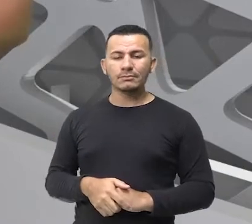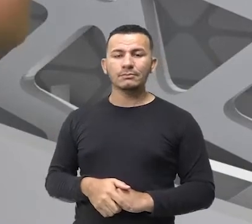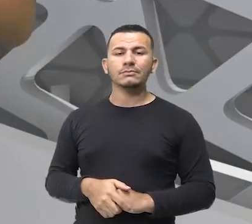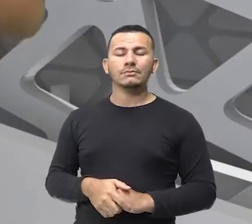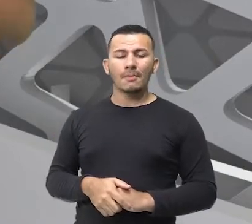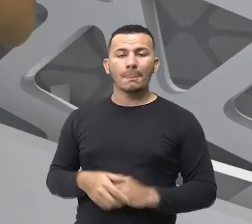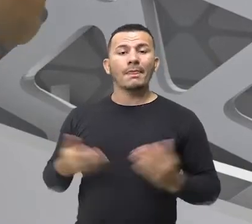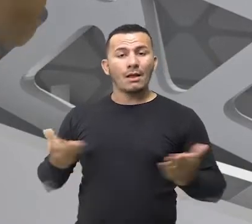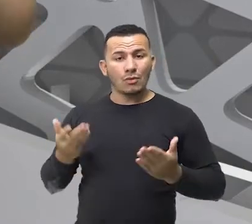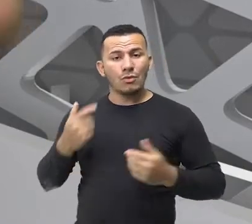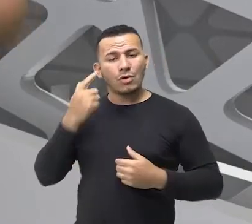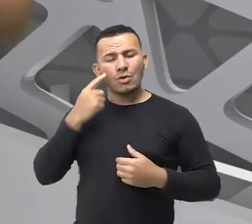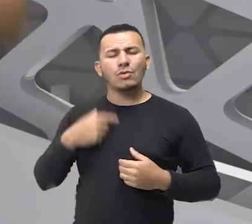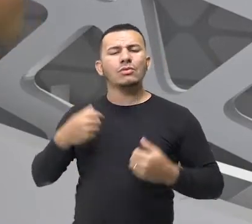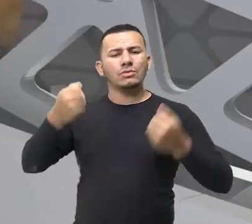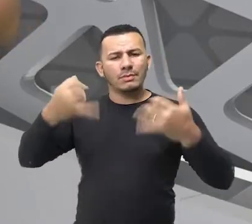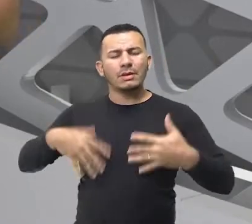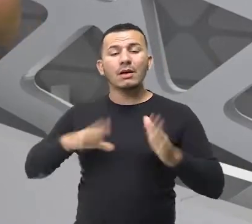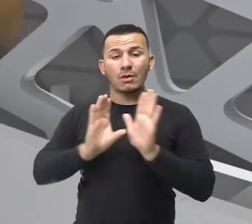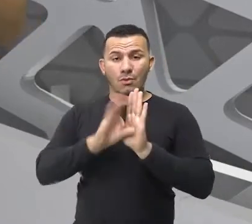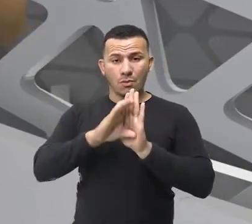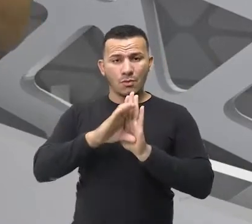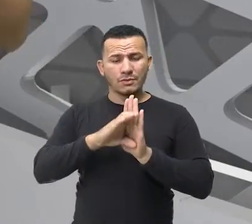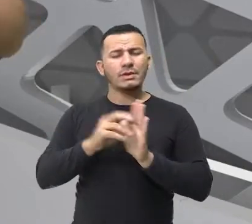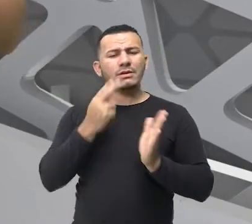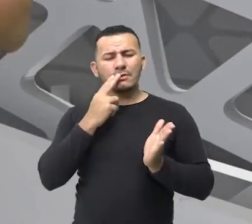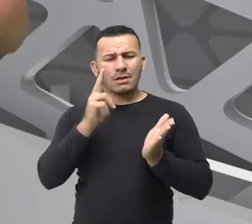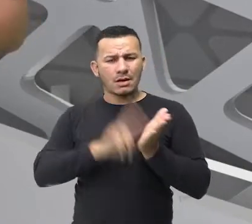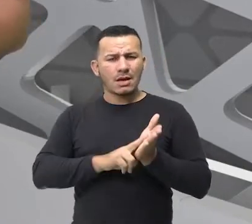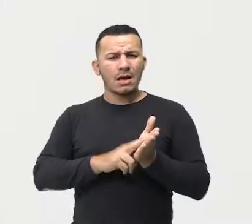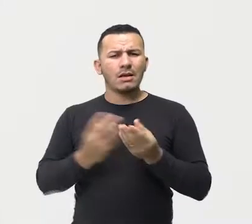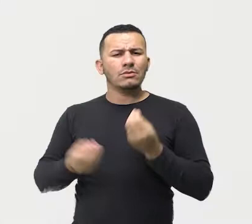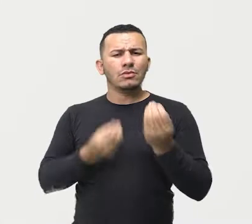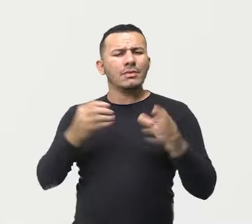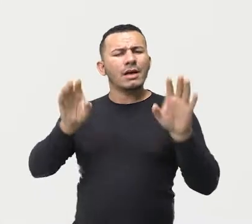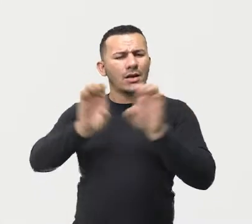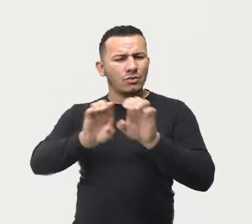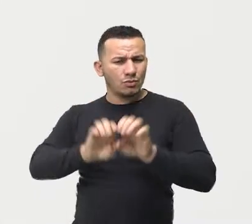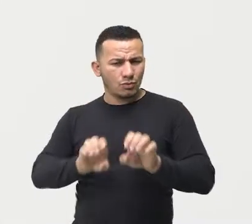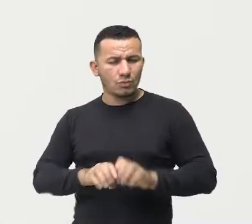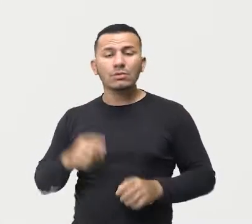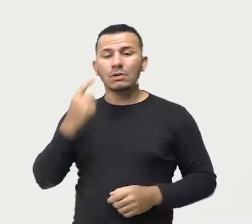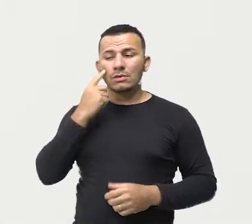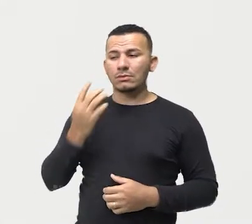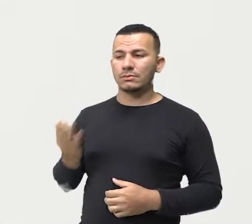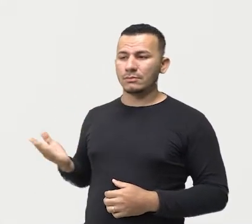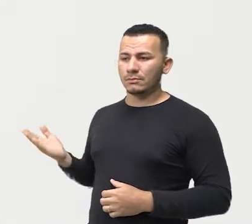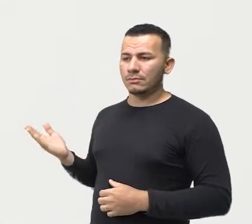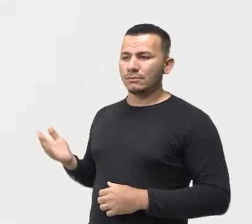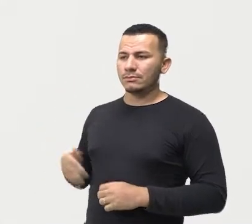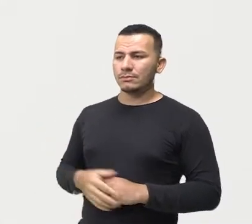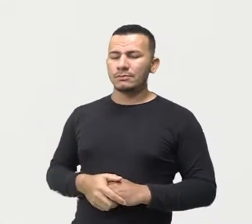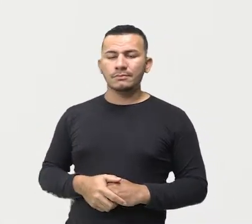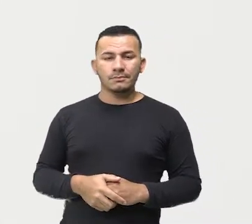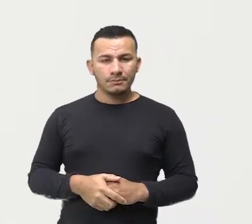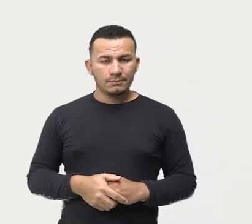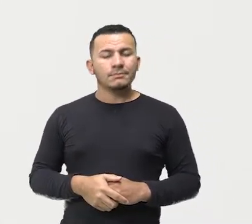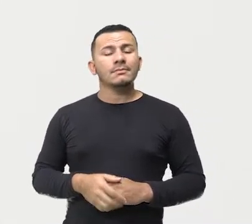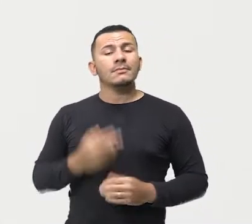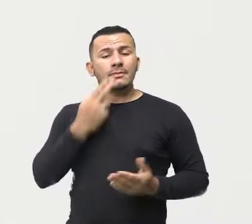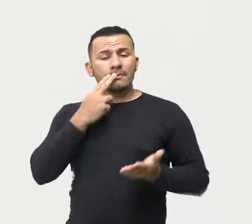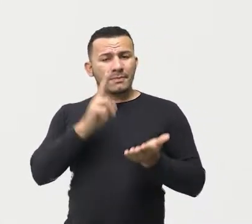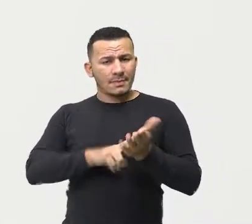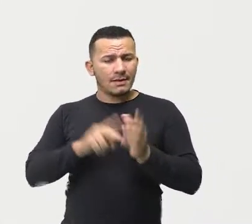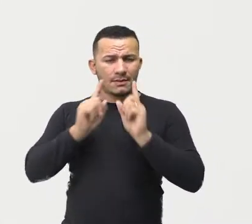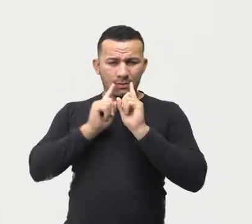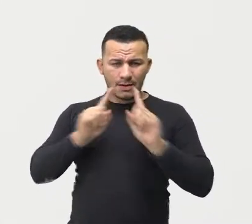ele vai ficar mente vamos relembrar o conceito dessa carta O que é uma carta de reclamação colocando aí para gente a carta de reclamação